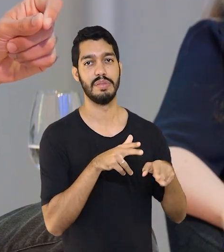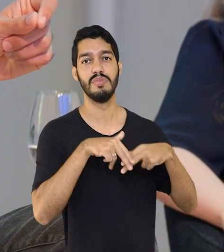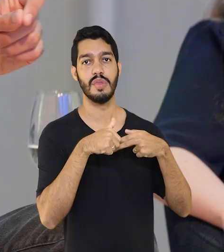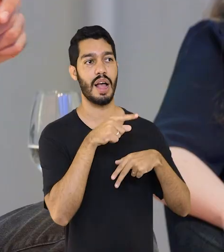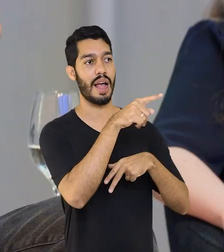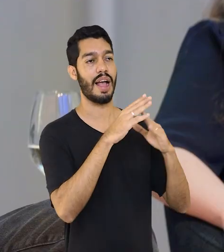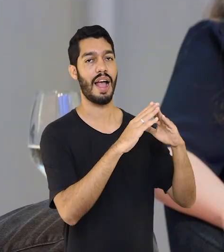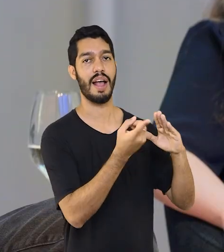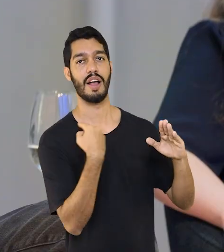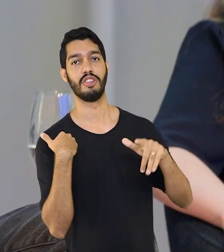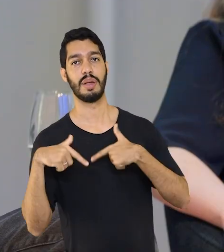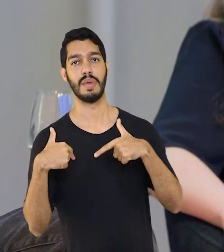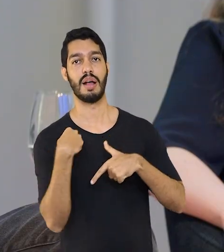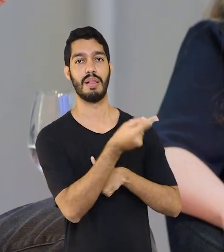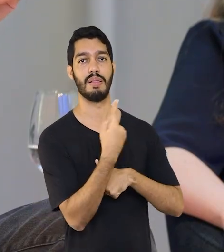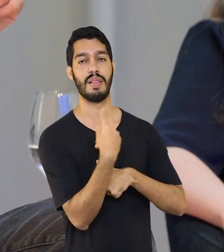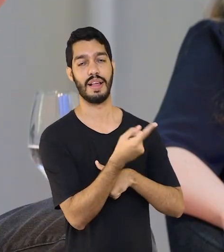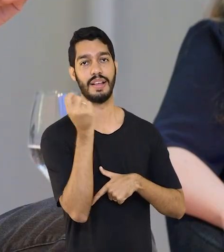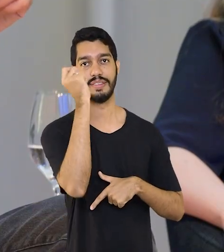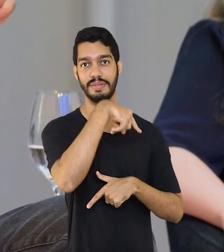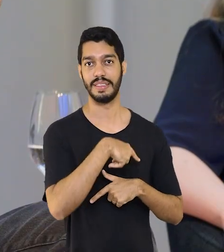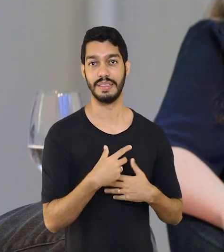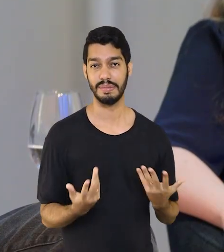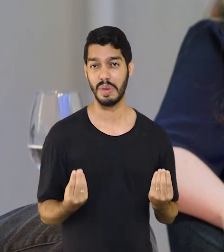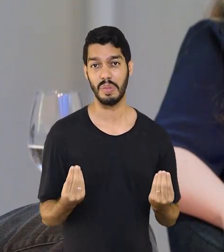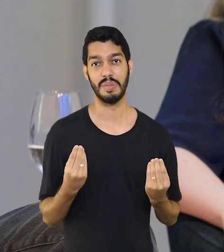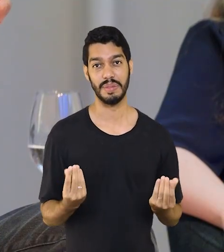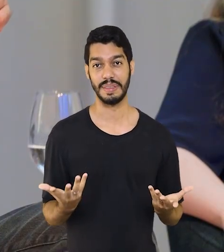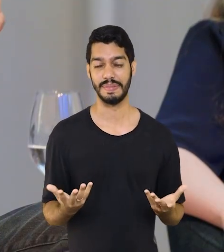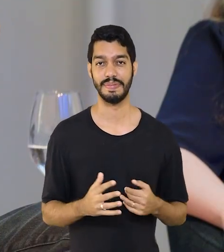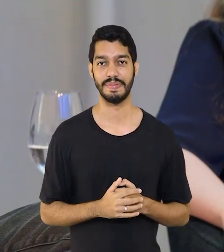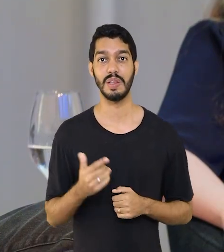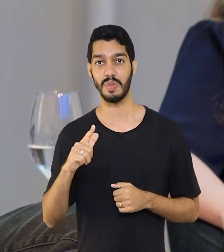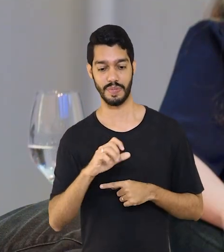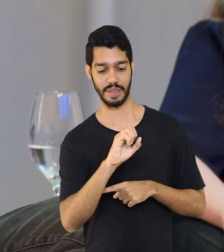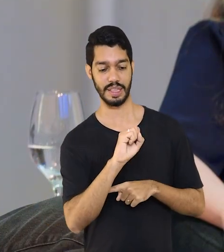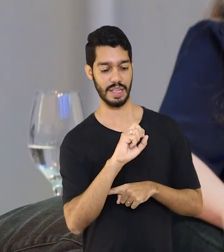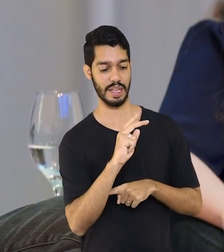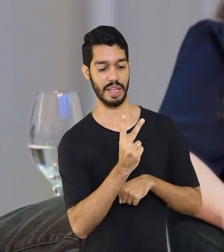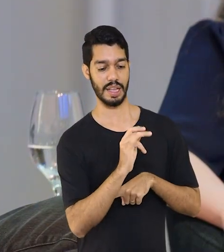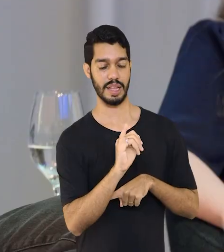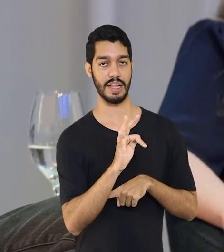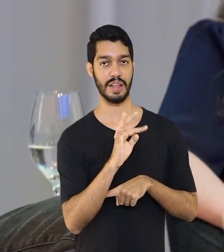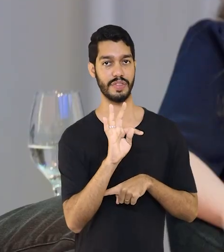ineficaz. E, além do avoid, a gente tem o shift, ou seja, a mudança,